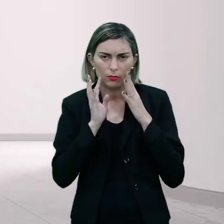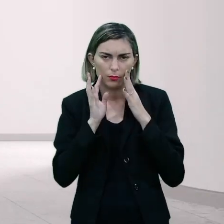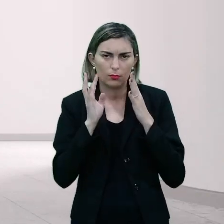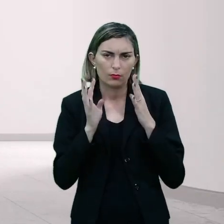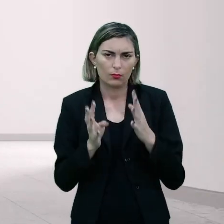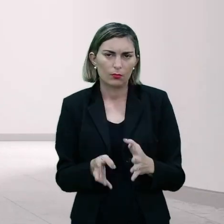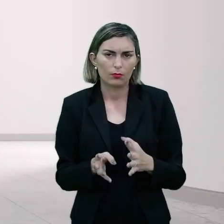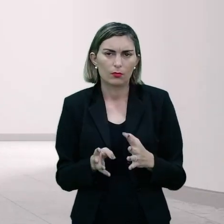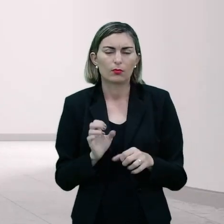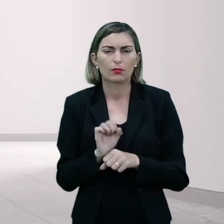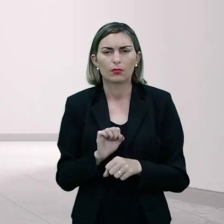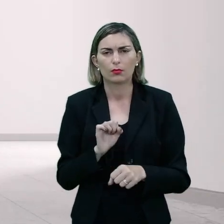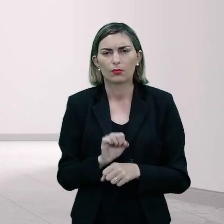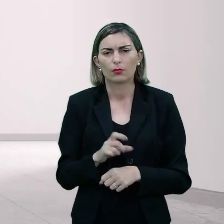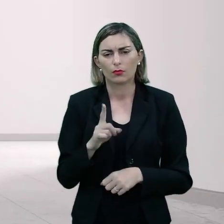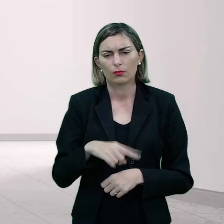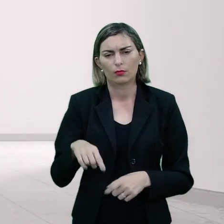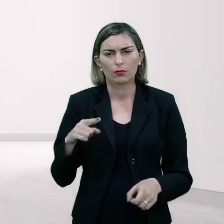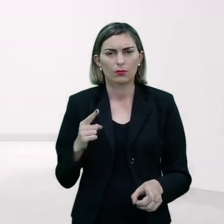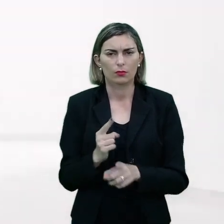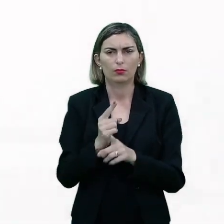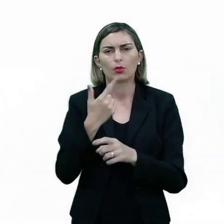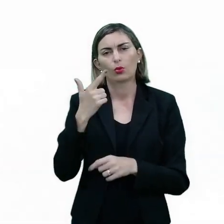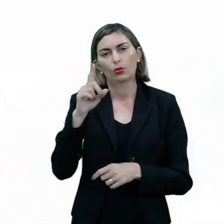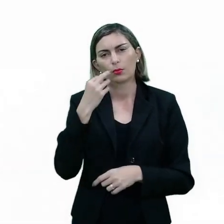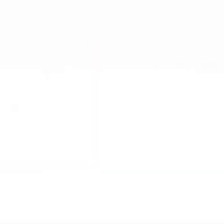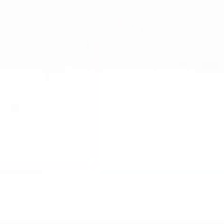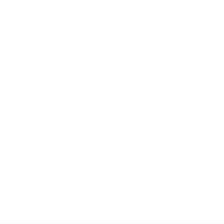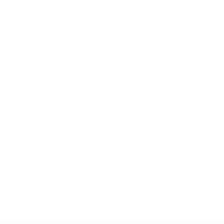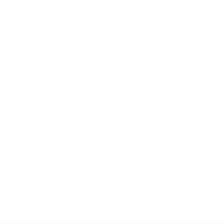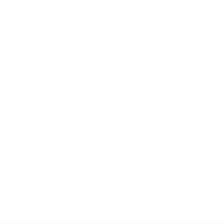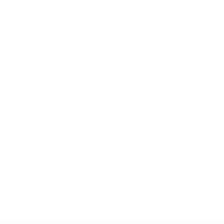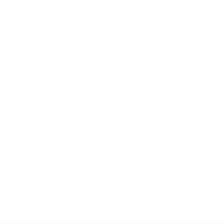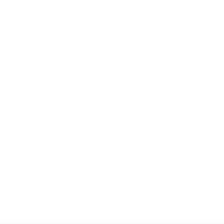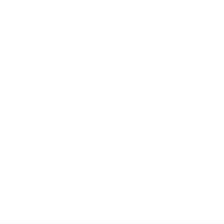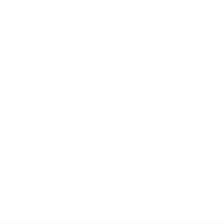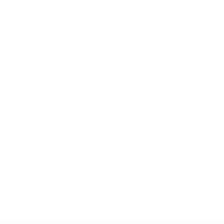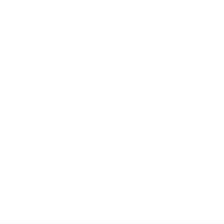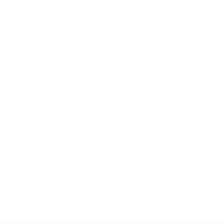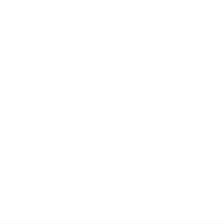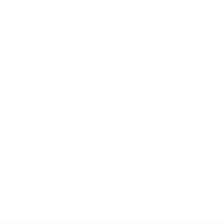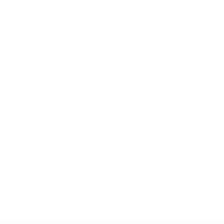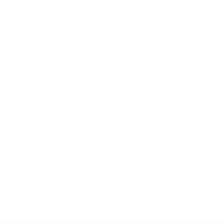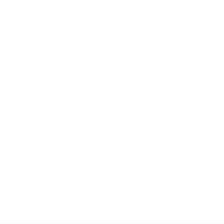né, e espero que a gente possa se encontrar em outra oportunidade.